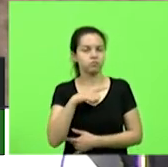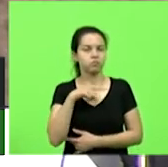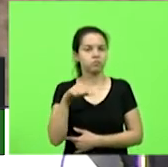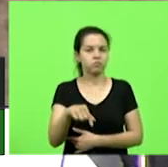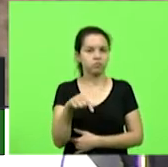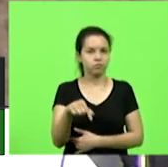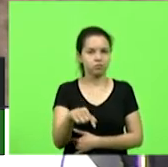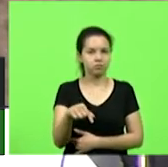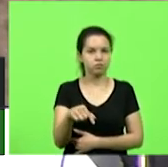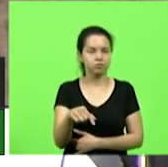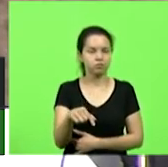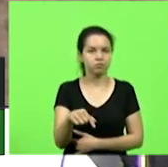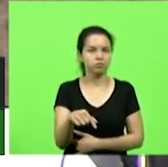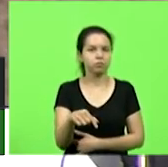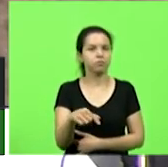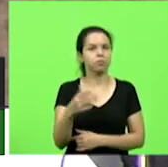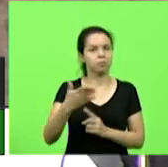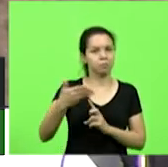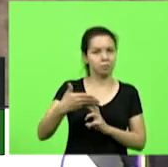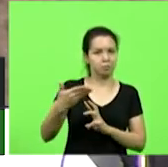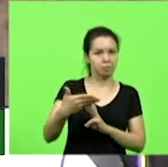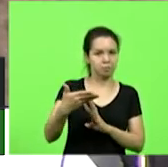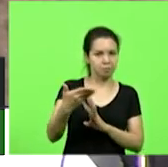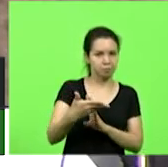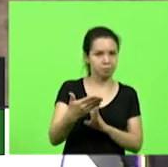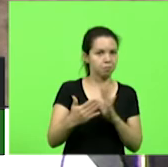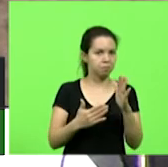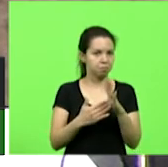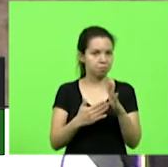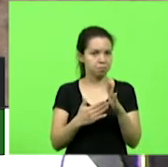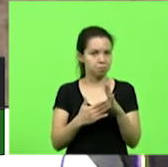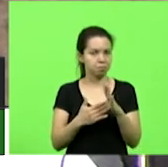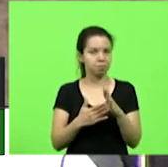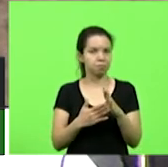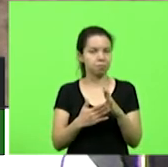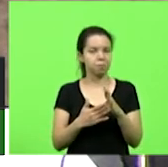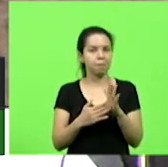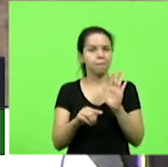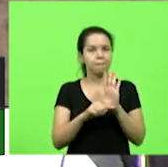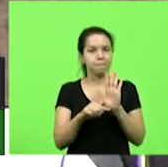das situações de parcelamento, no mínimo 50%